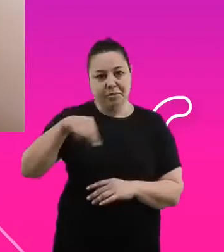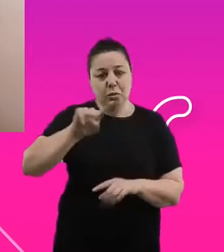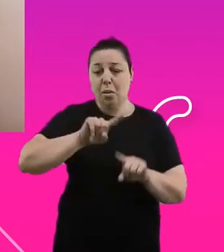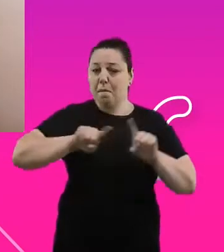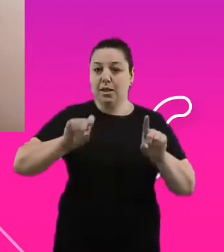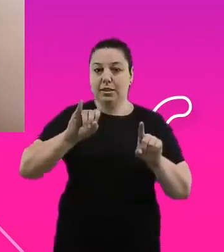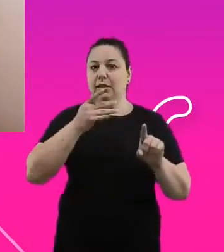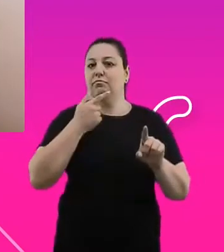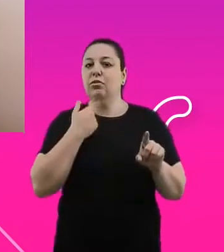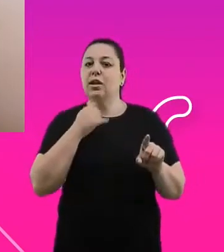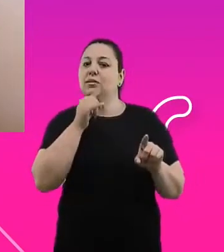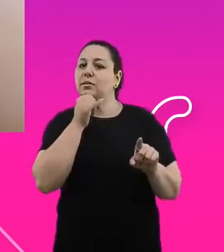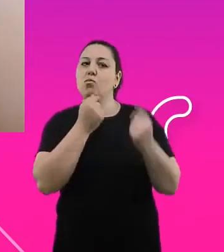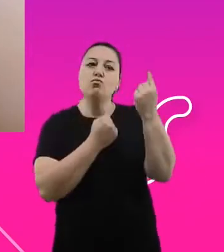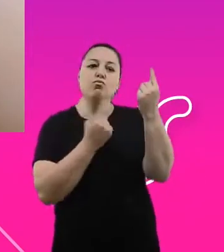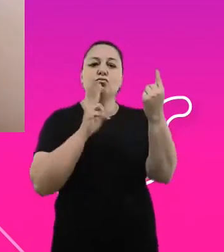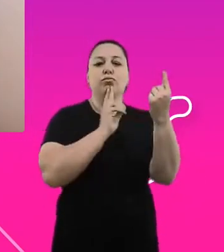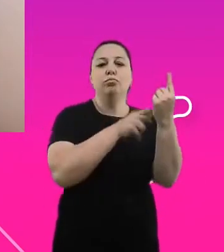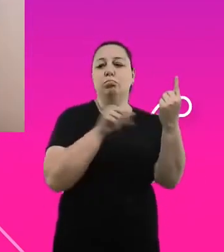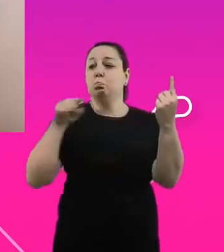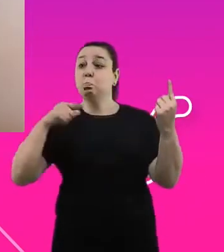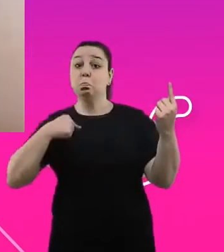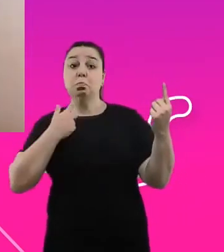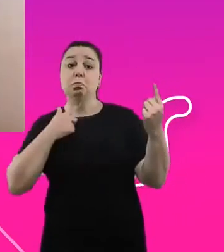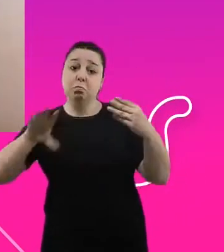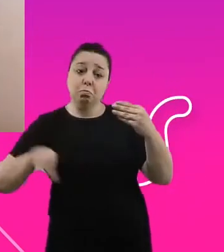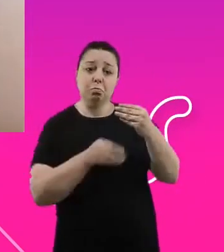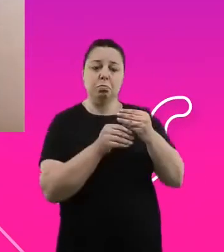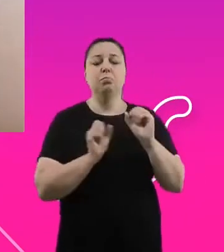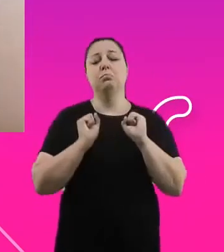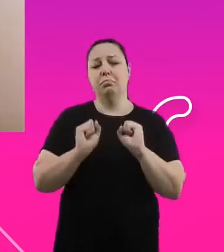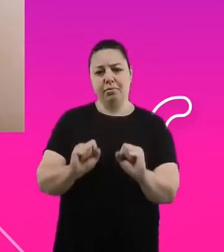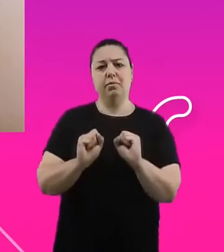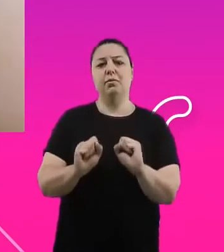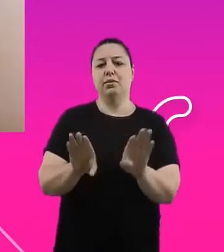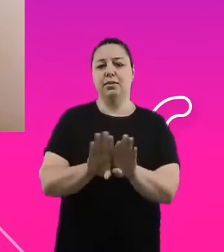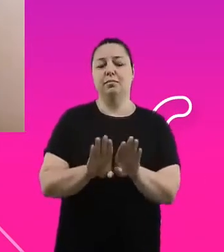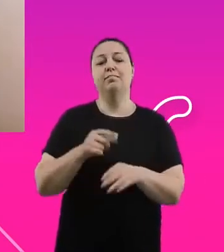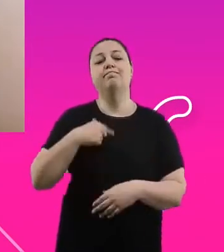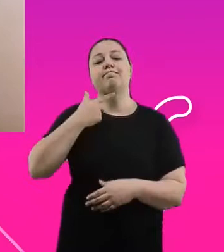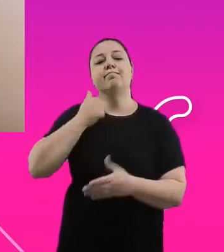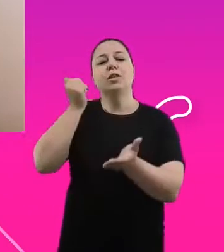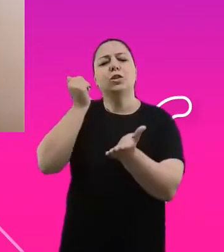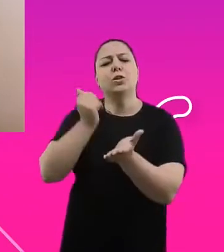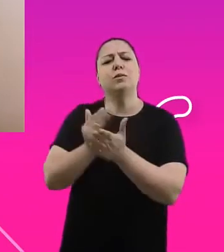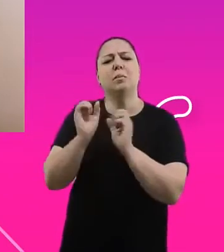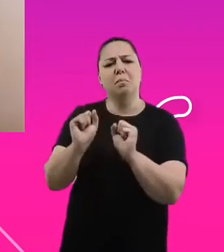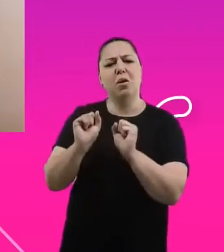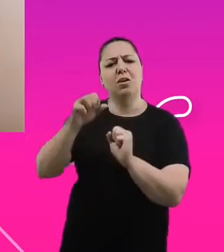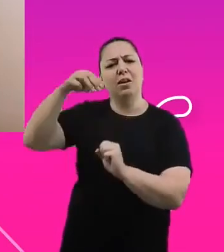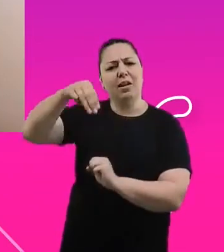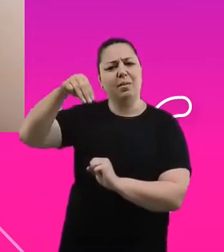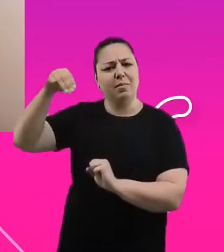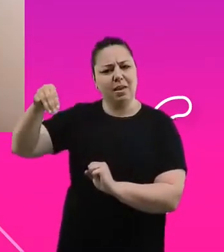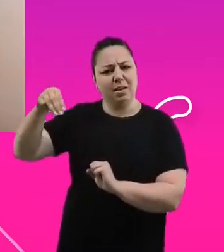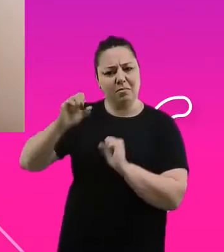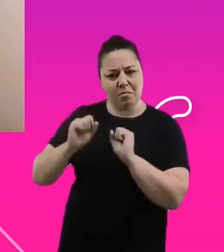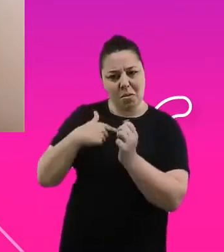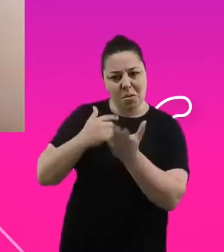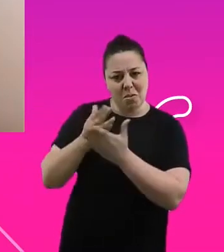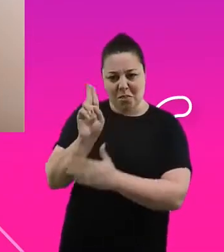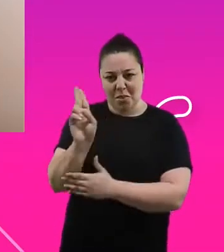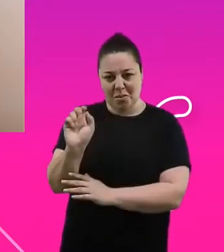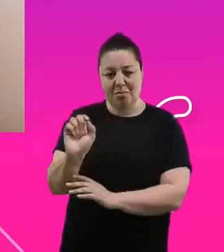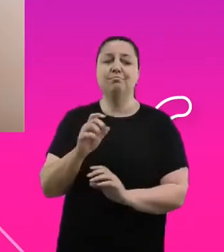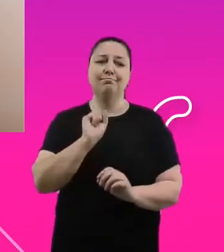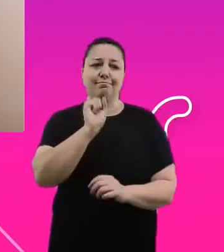complementar e a gente vai trocando essa ideia. Eu queria começar pelo MM, não sei se eu posso te chamar assim, porque eu assisti o